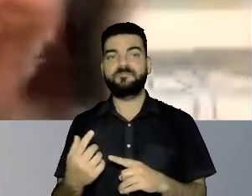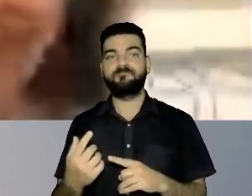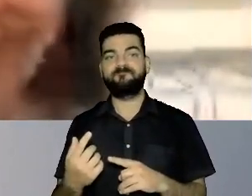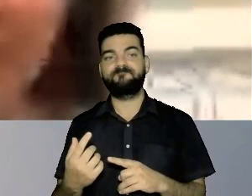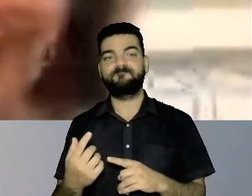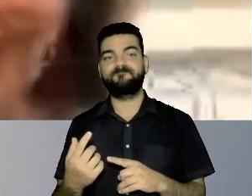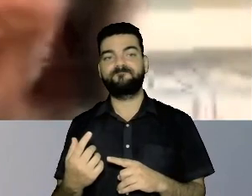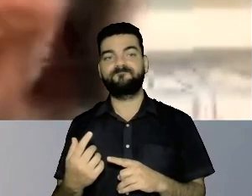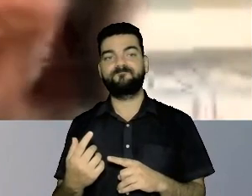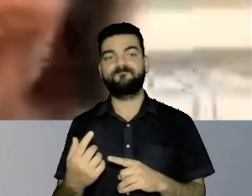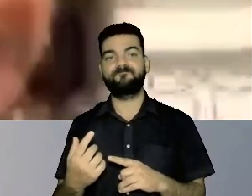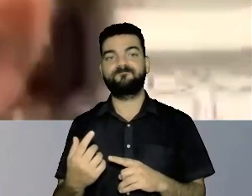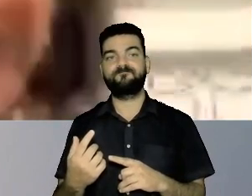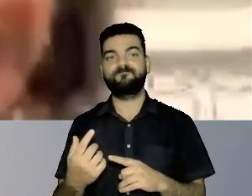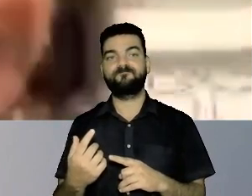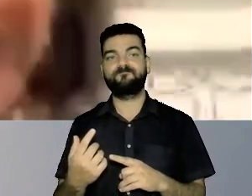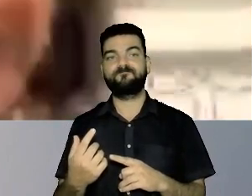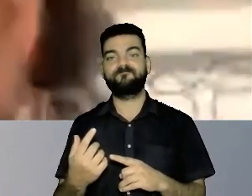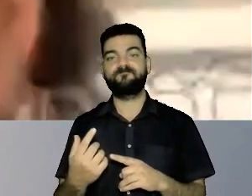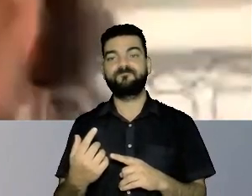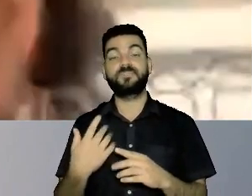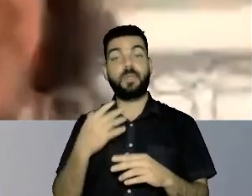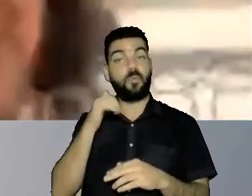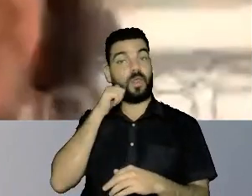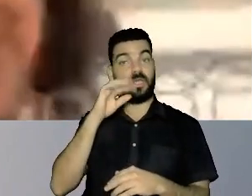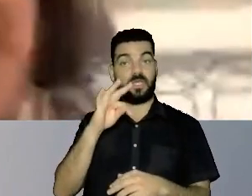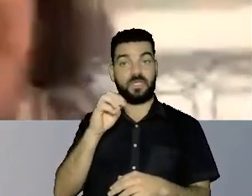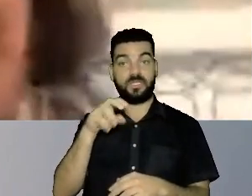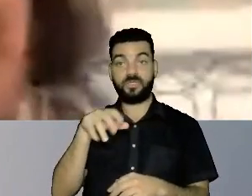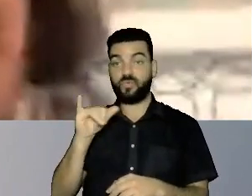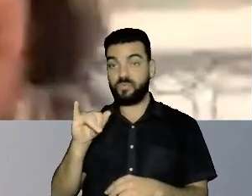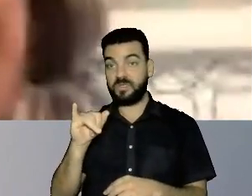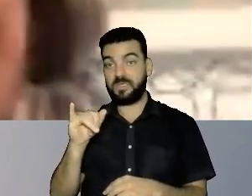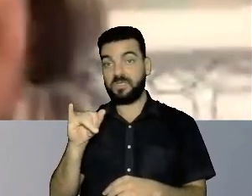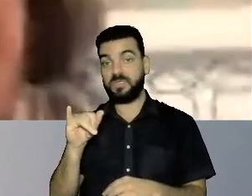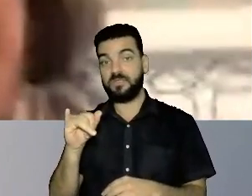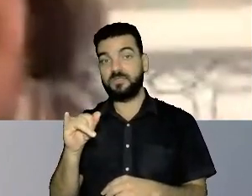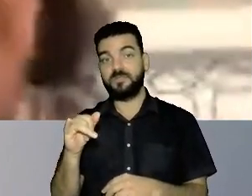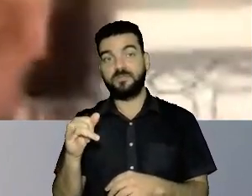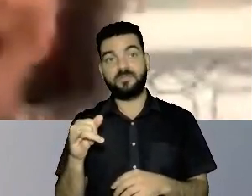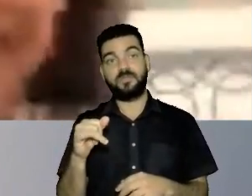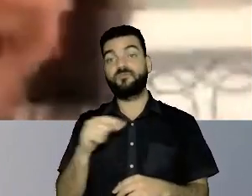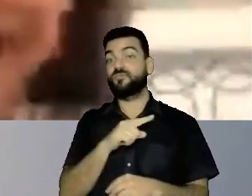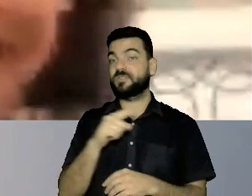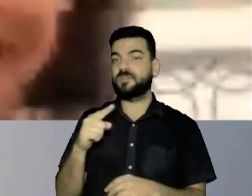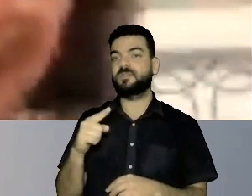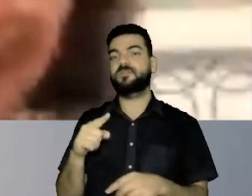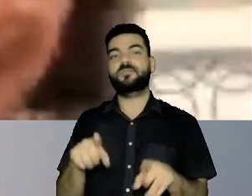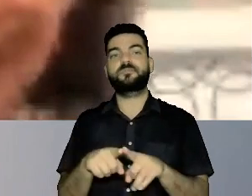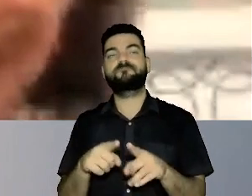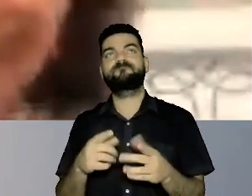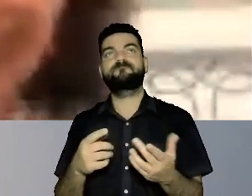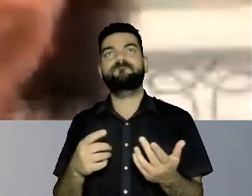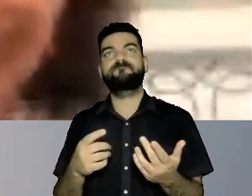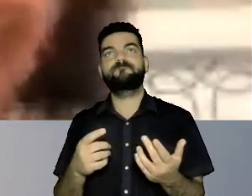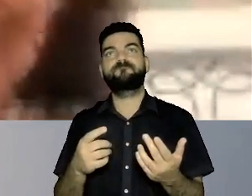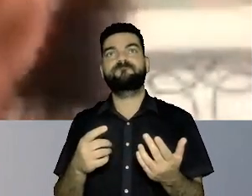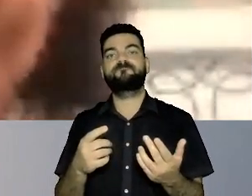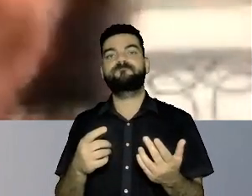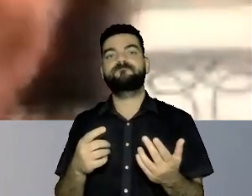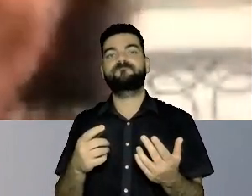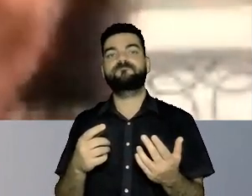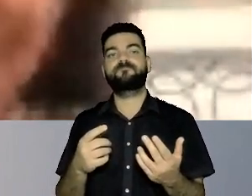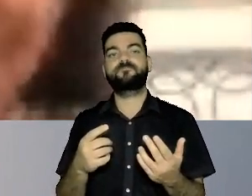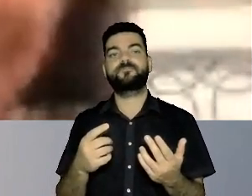tem dado uma contribuição, achei interessante, tanto a nossa imigrante aqui, a Tomi Otaki, que é uma